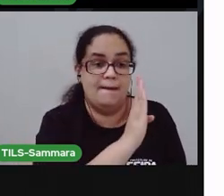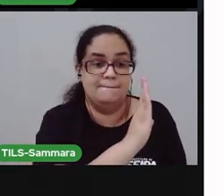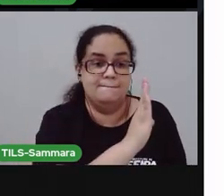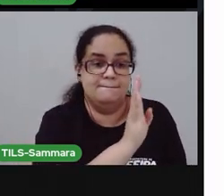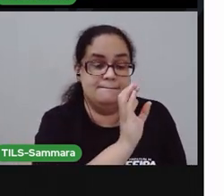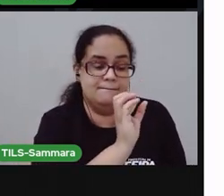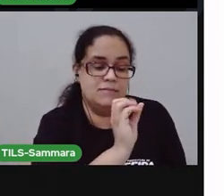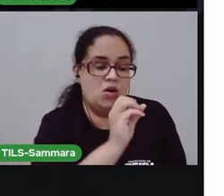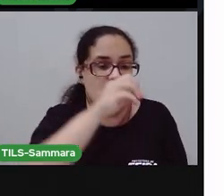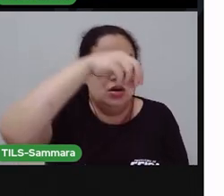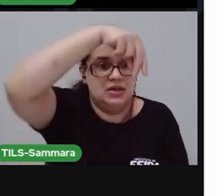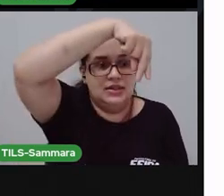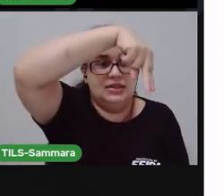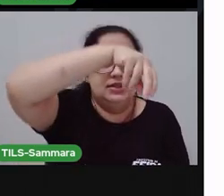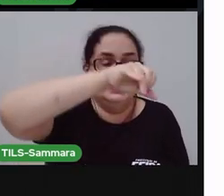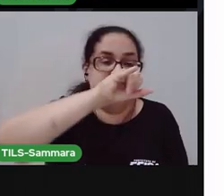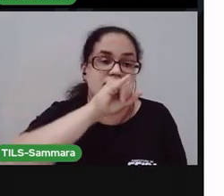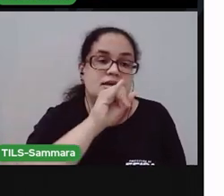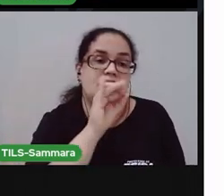Bonita.